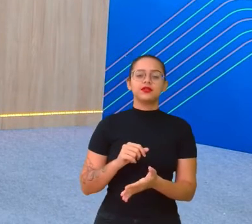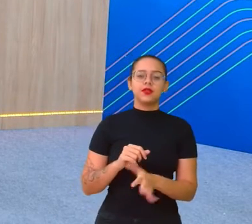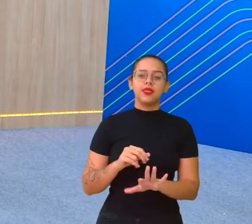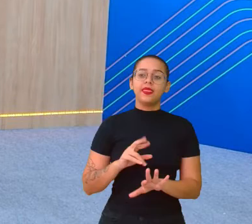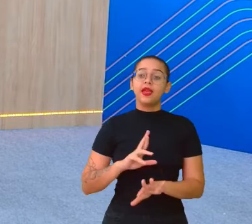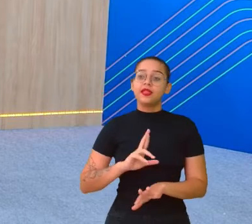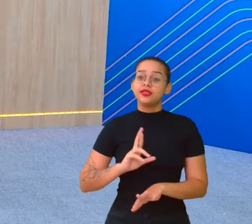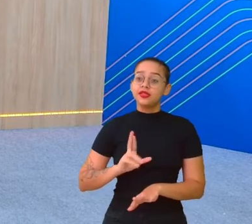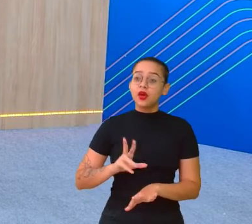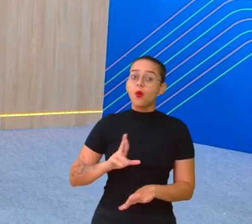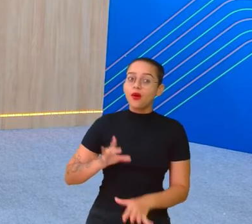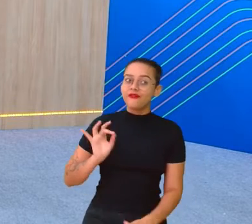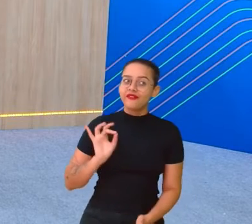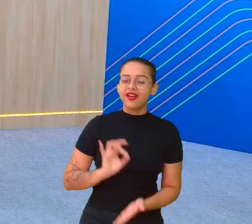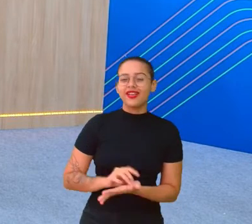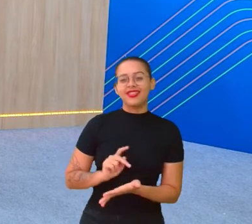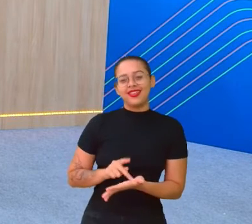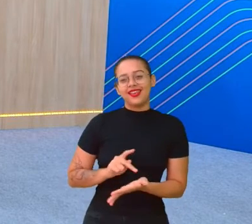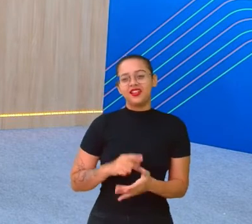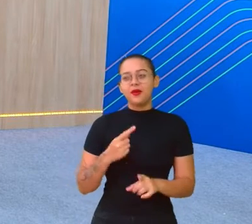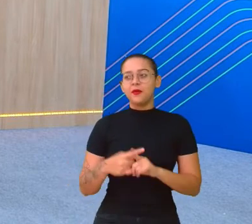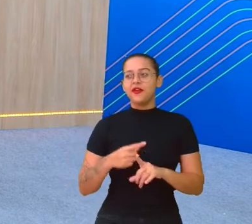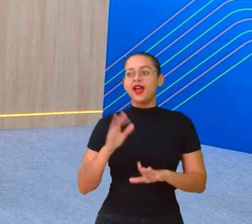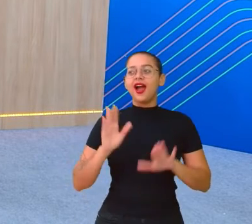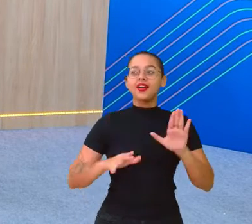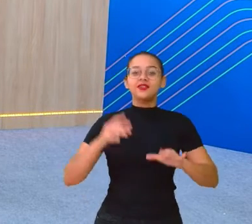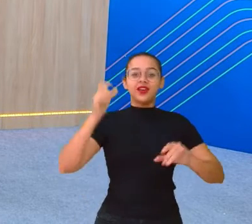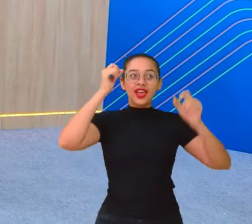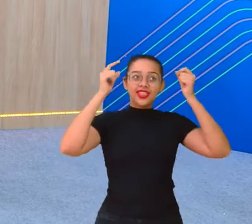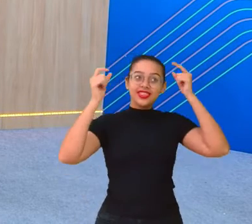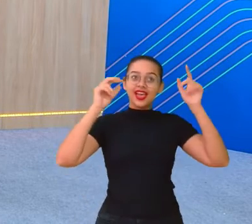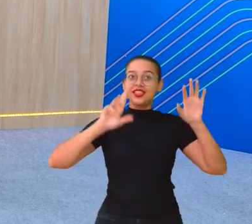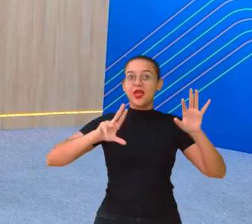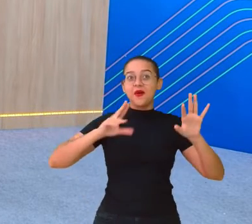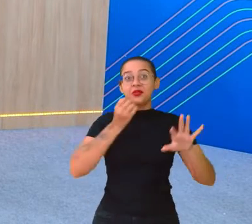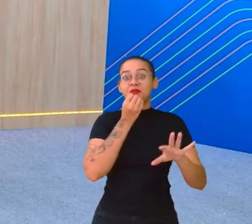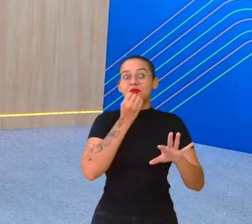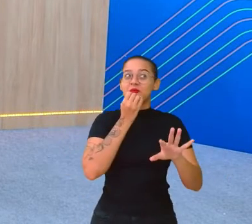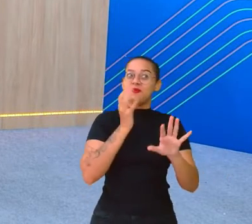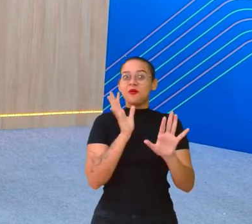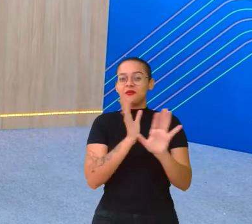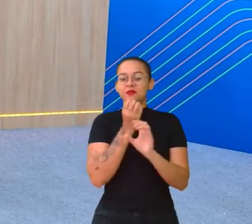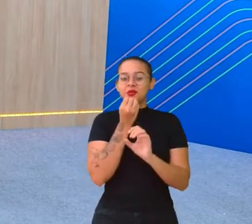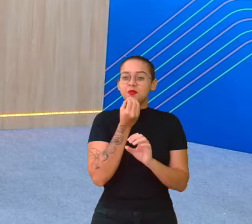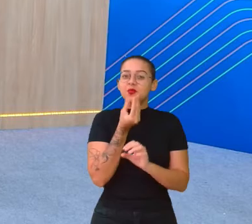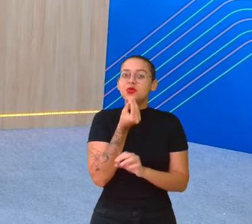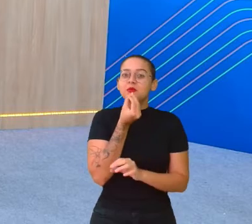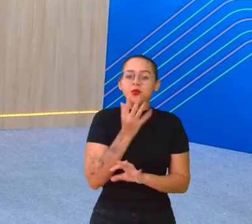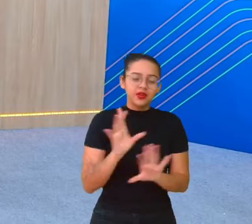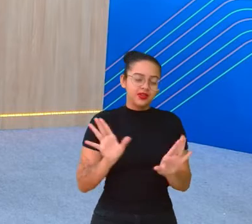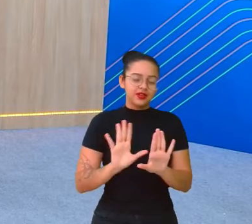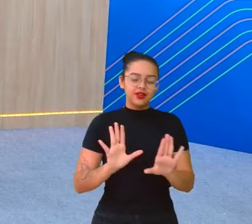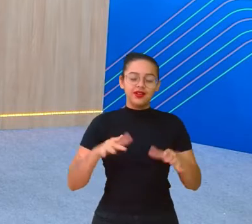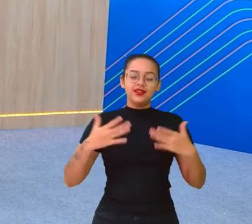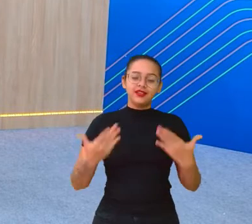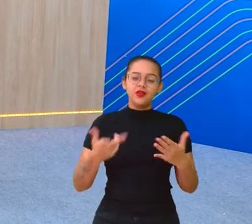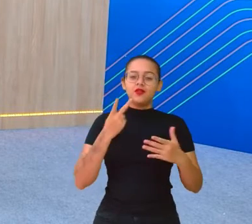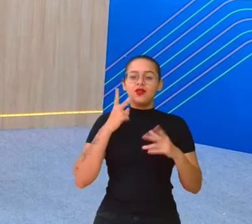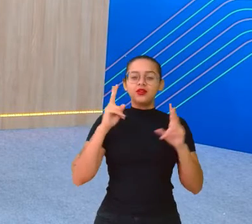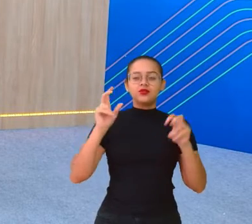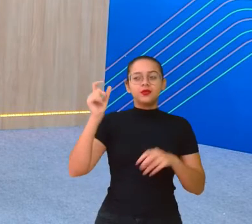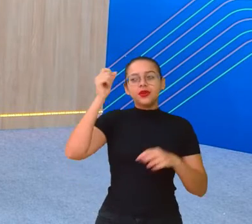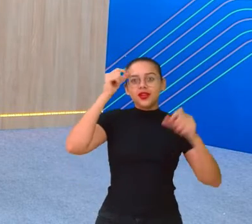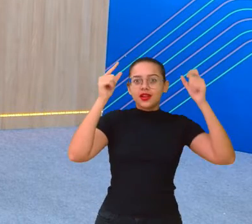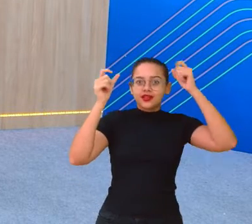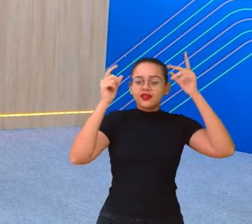é necessariamente verdadeiro, porque muitas ideias que a gente tem não são viáveis, né? Então, falar a respeito de criatividade é